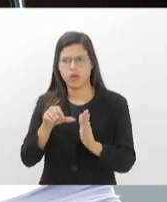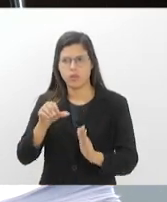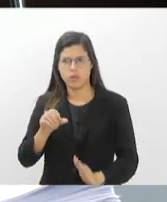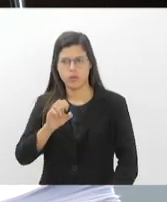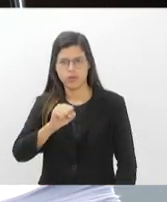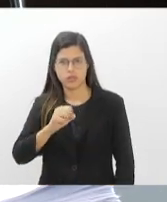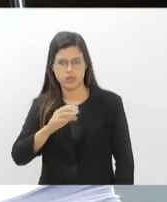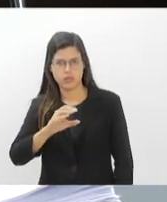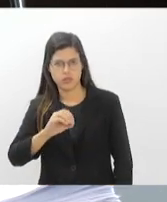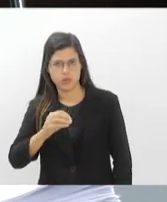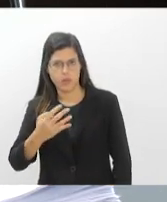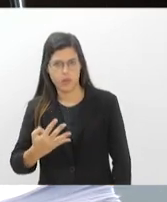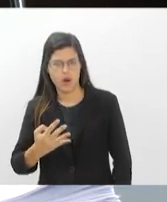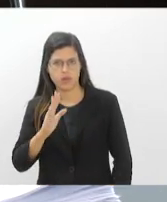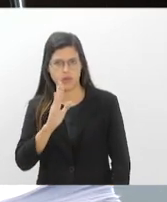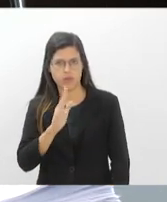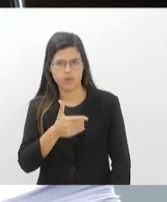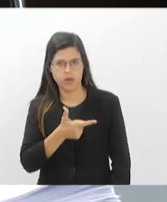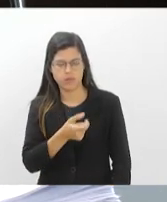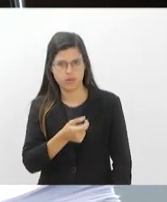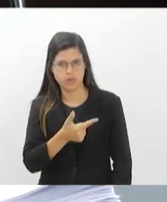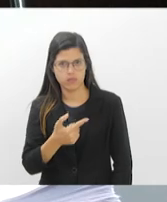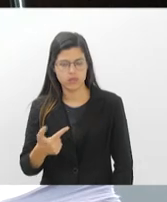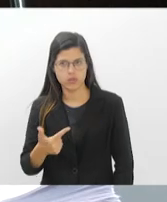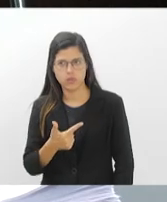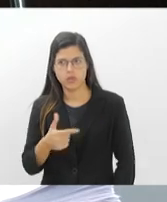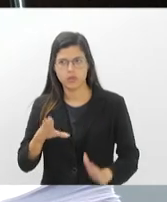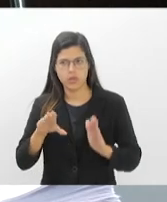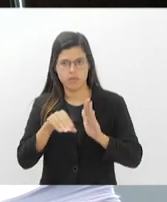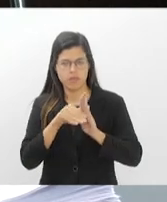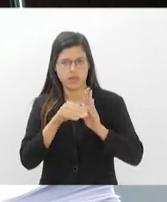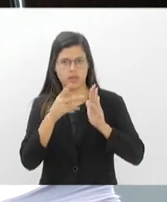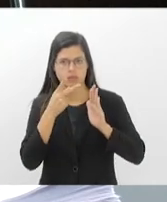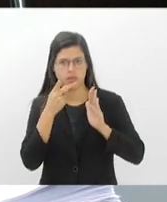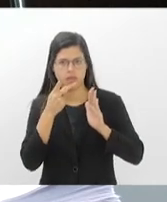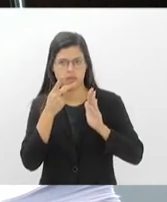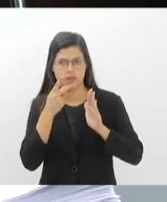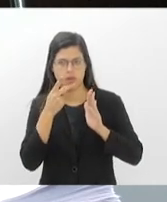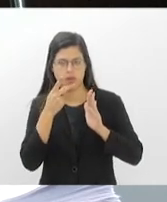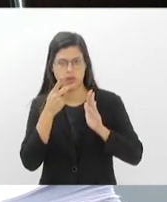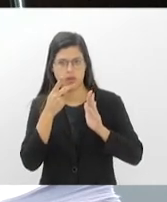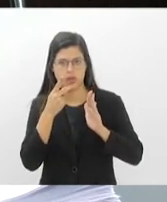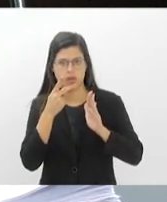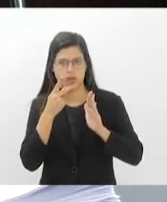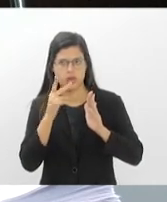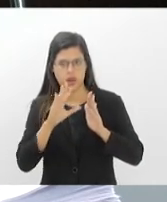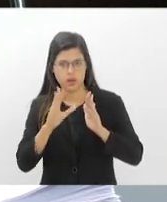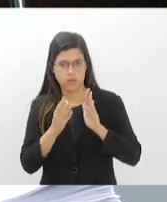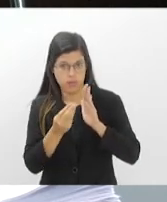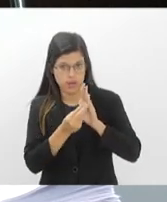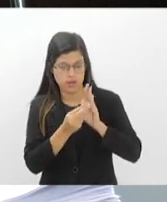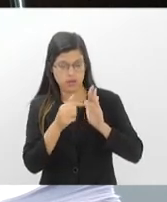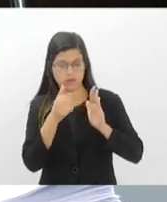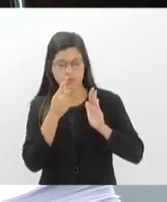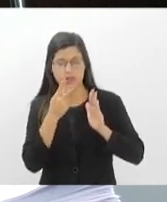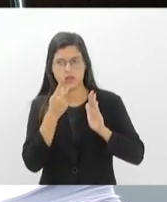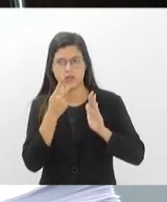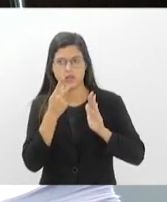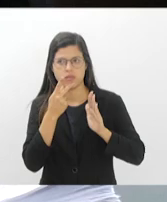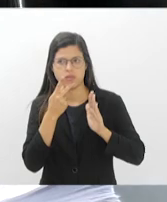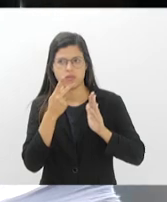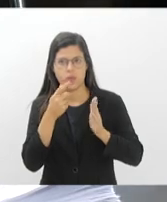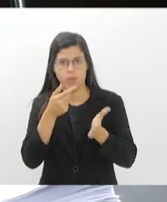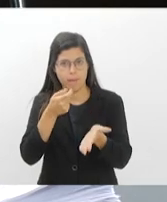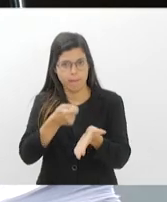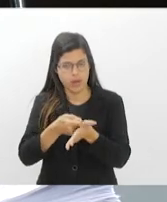9.804, de 22, que é ementa dela... Diz exatamente isso, quer dizer, quase isso, né? Obriga